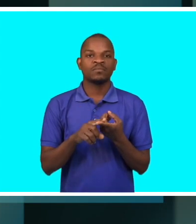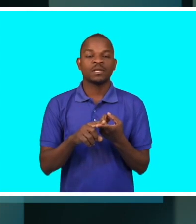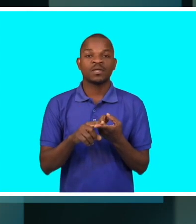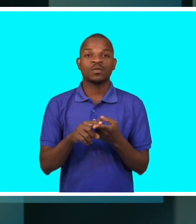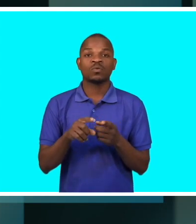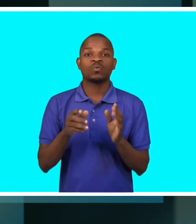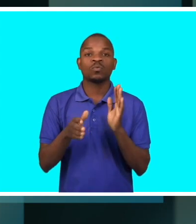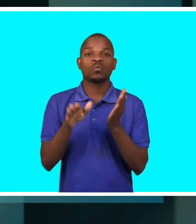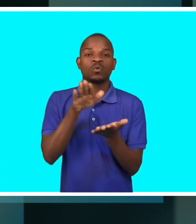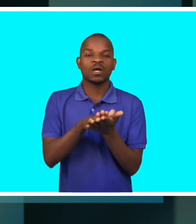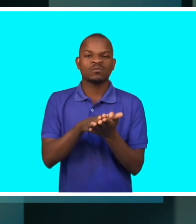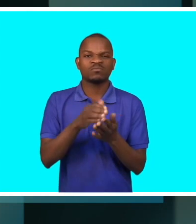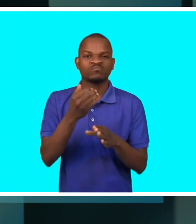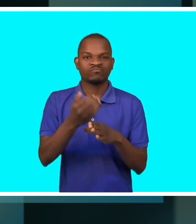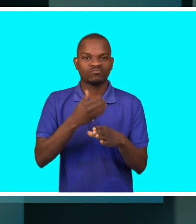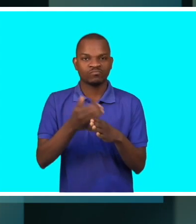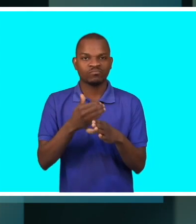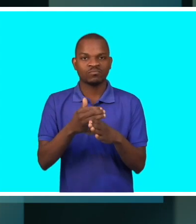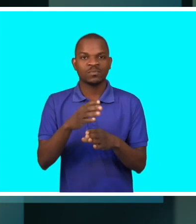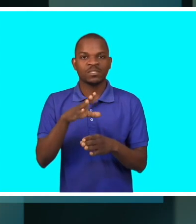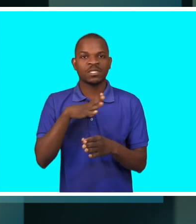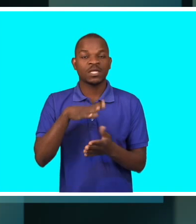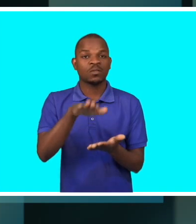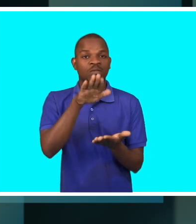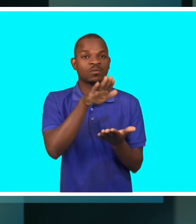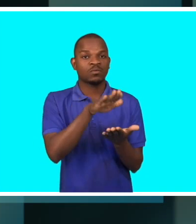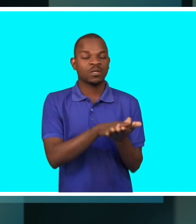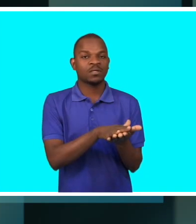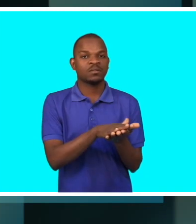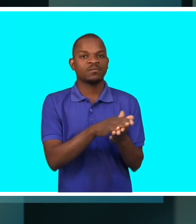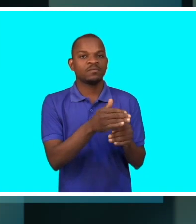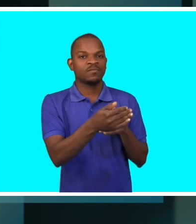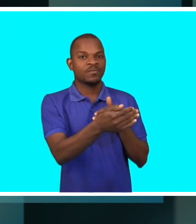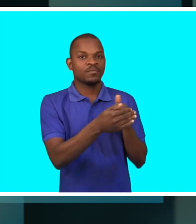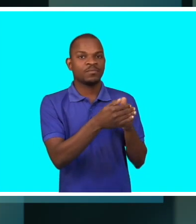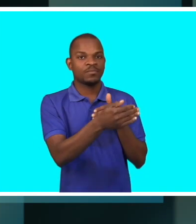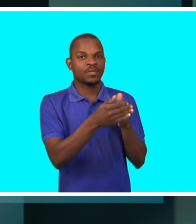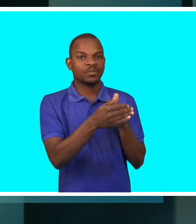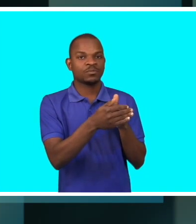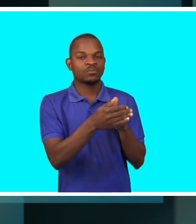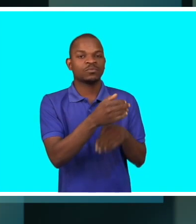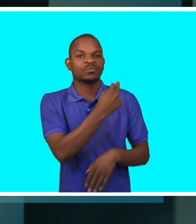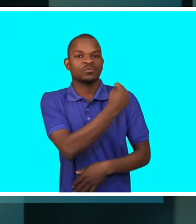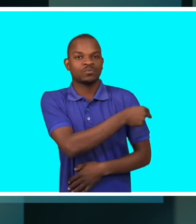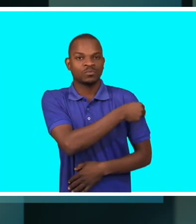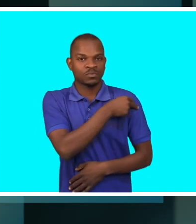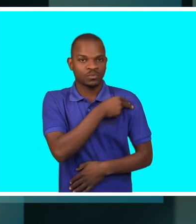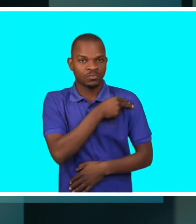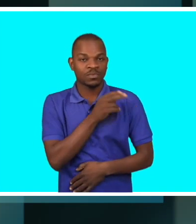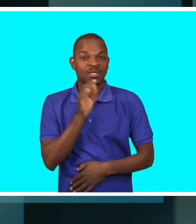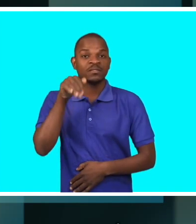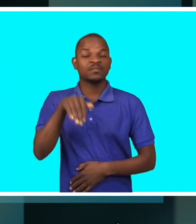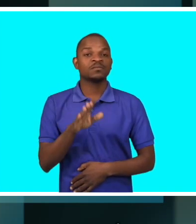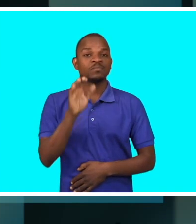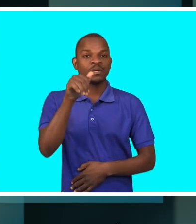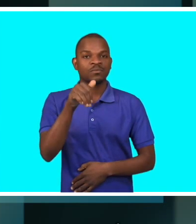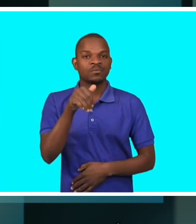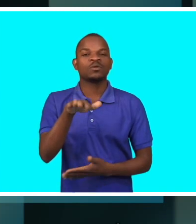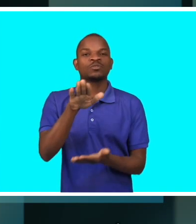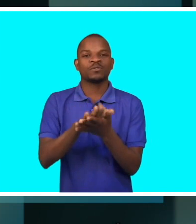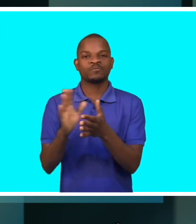em relação à pista de aquecimento que está localizada ali em frente ao Centro de Saúde do Zimpito. É